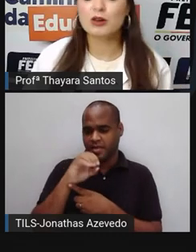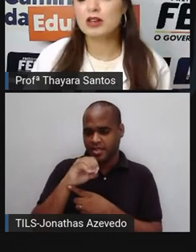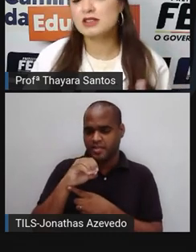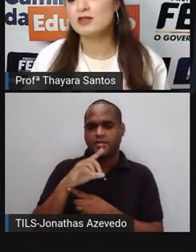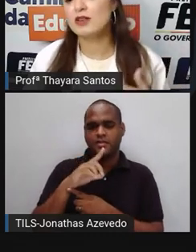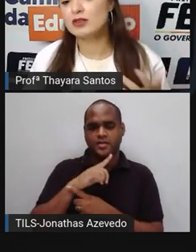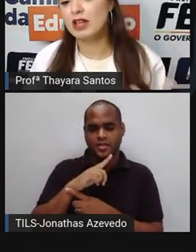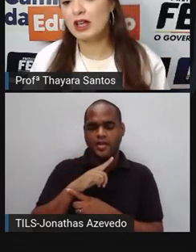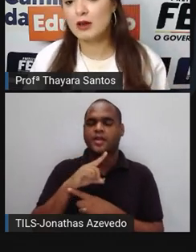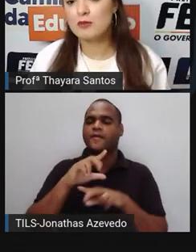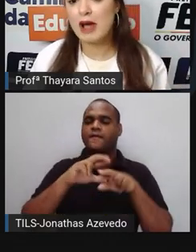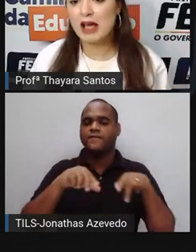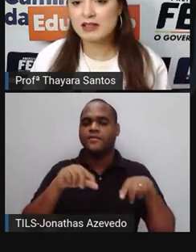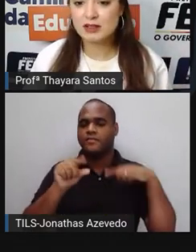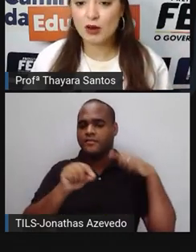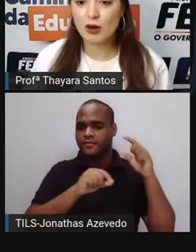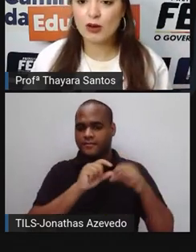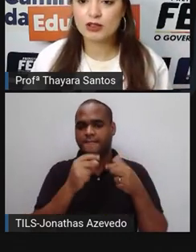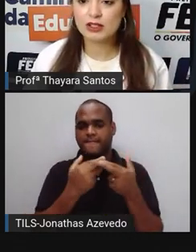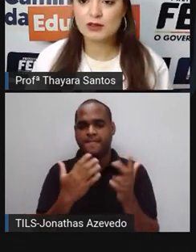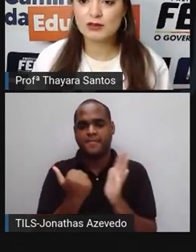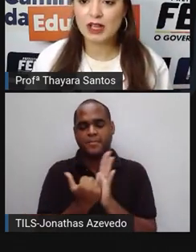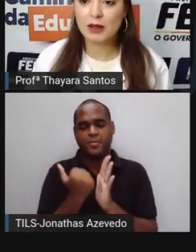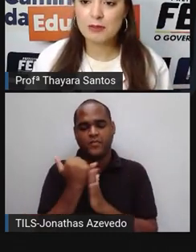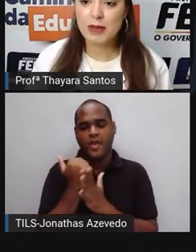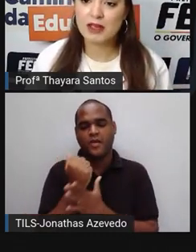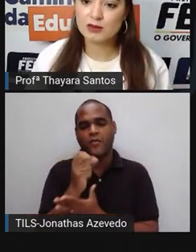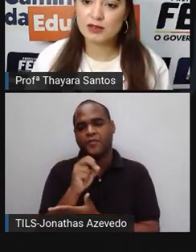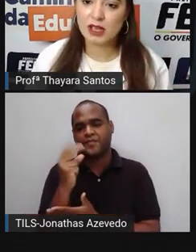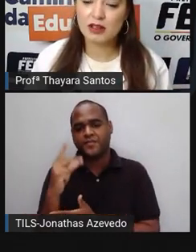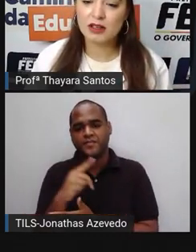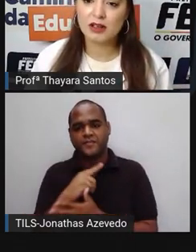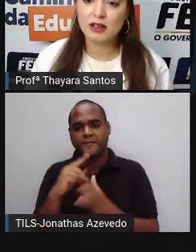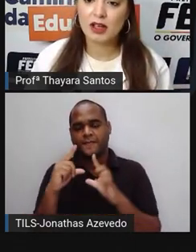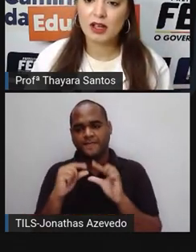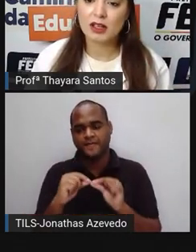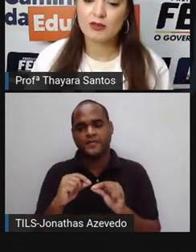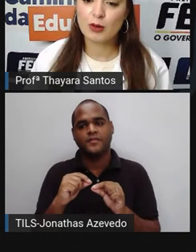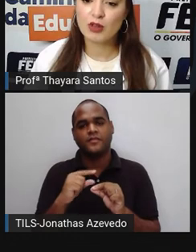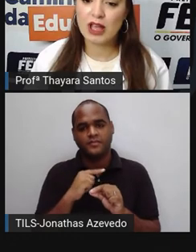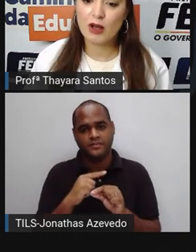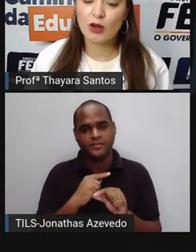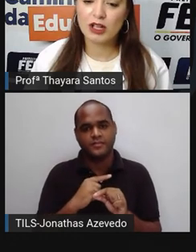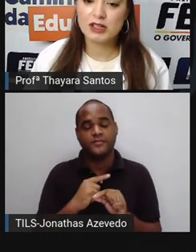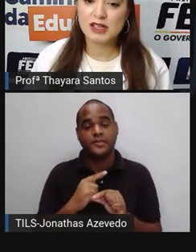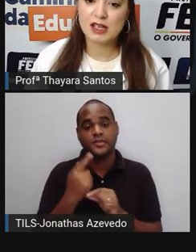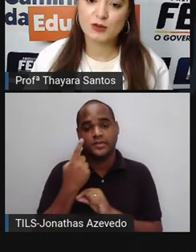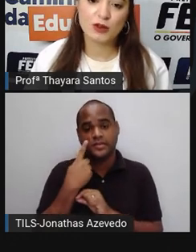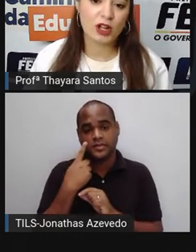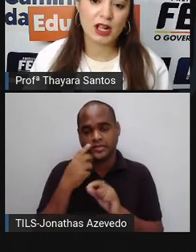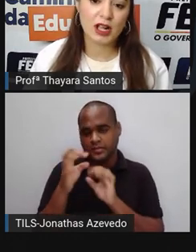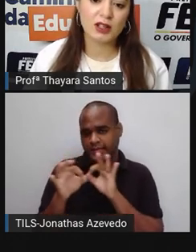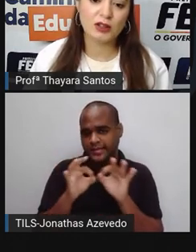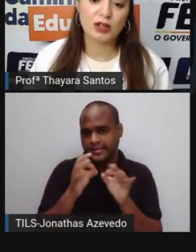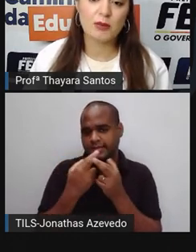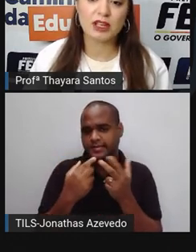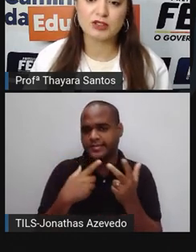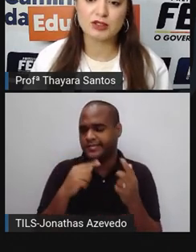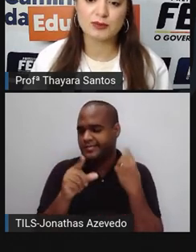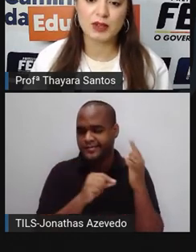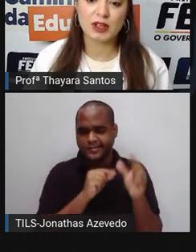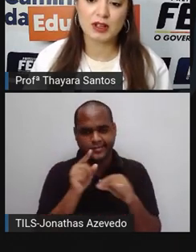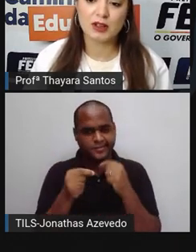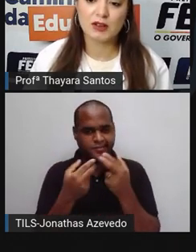vão ter categorias que vão ter mais ou outros vão ter menos né aqui vamos lá organizar isso eu vou colocar